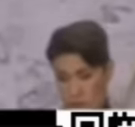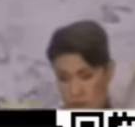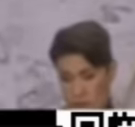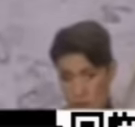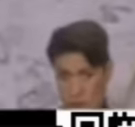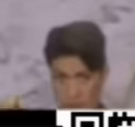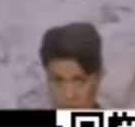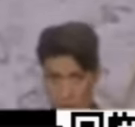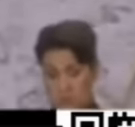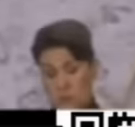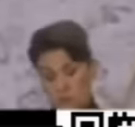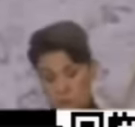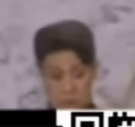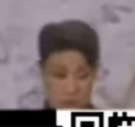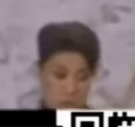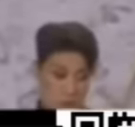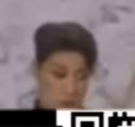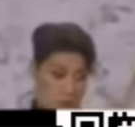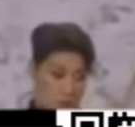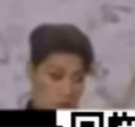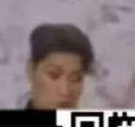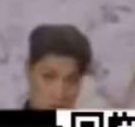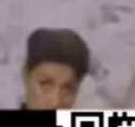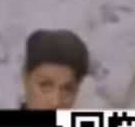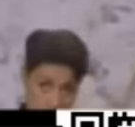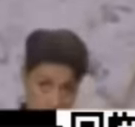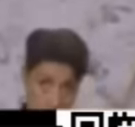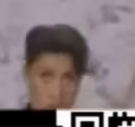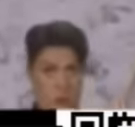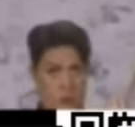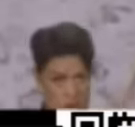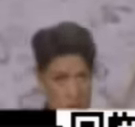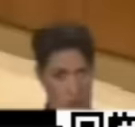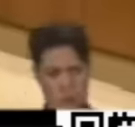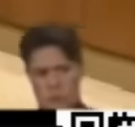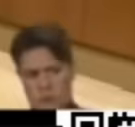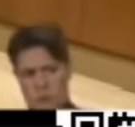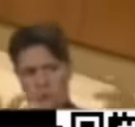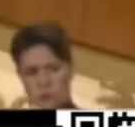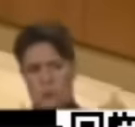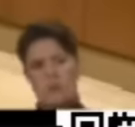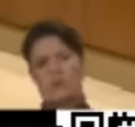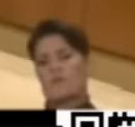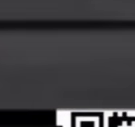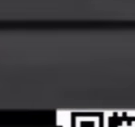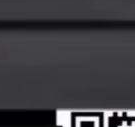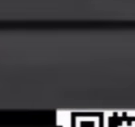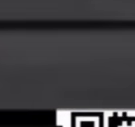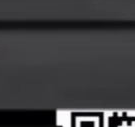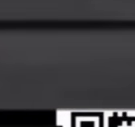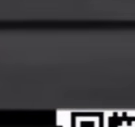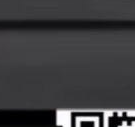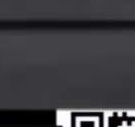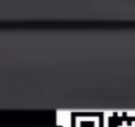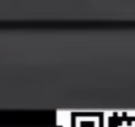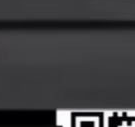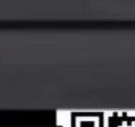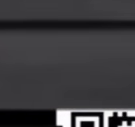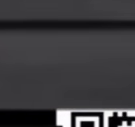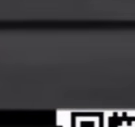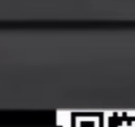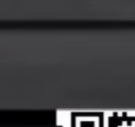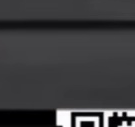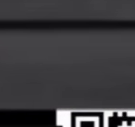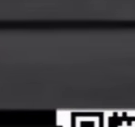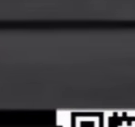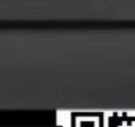no Supremo Tribunal Federal, as marcas que Gilmar Mendes... Volta para mim. Eu quero